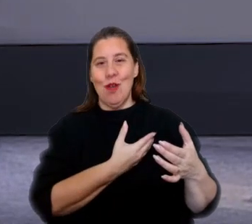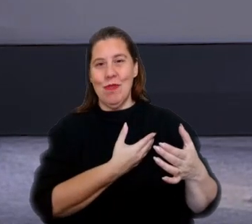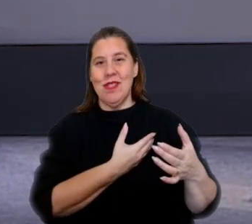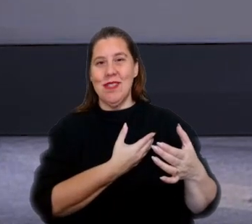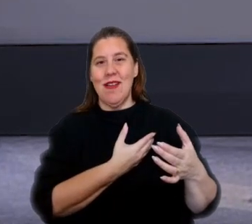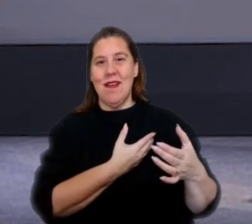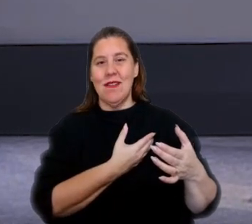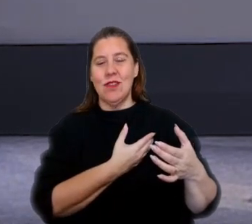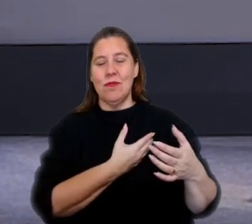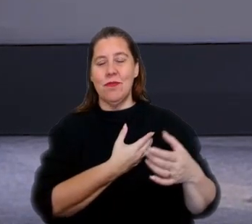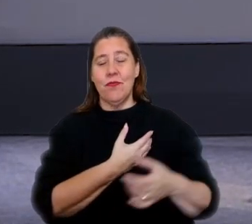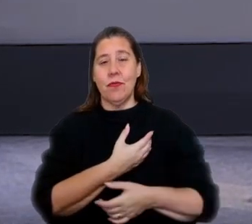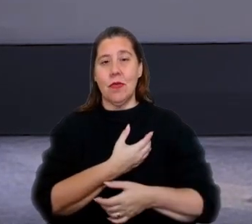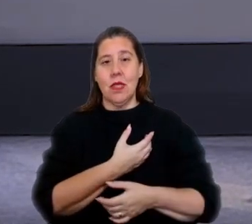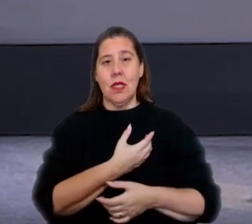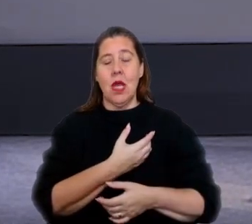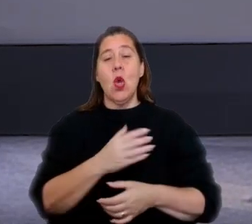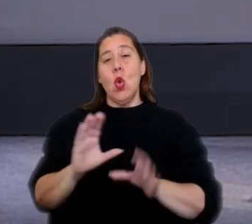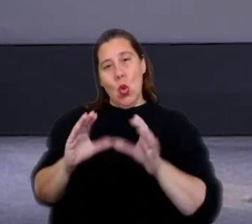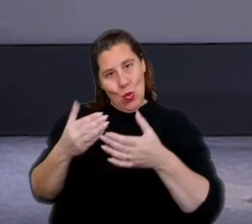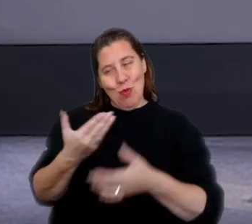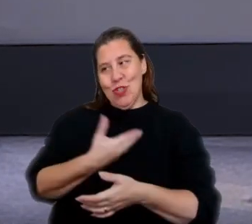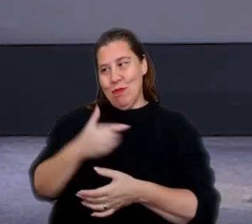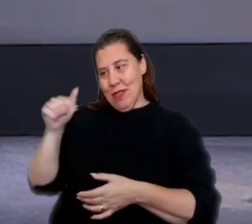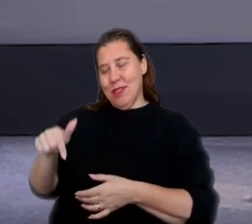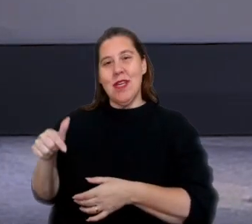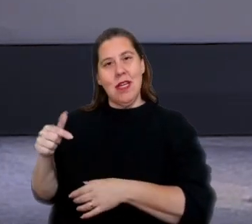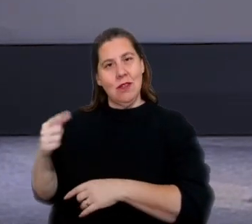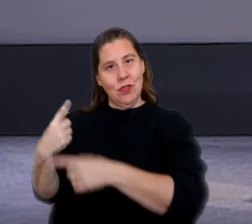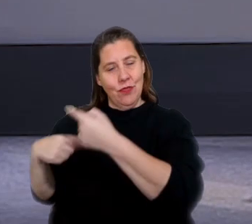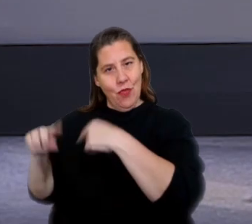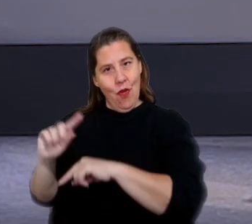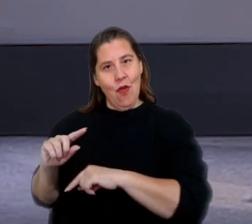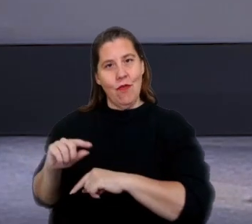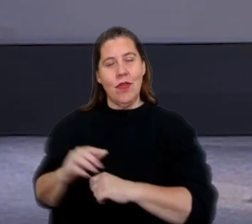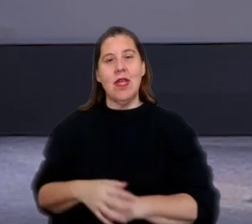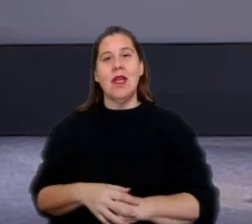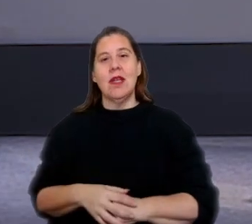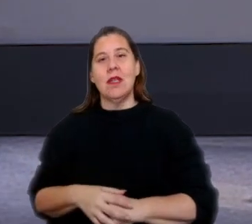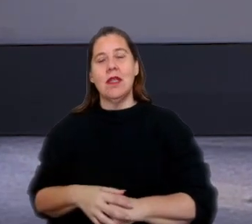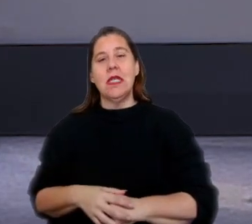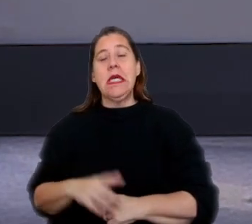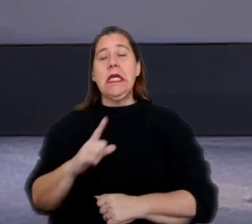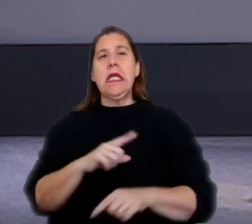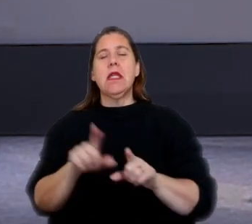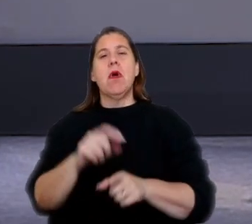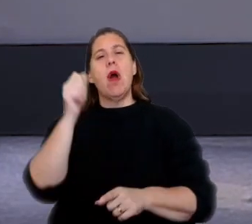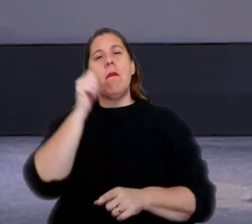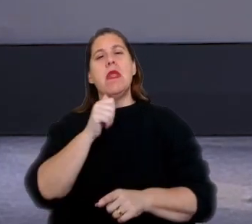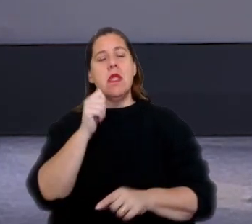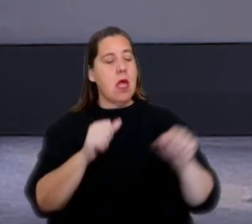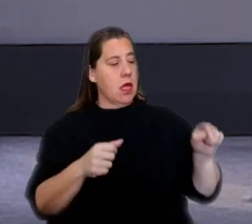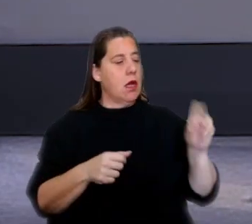desenvolvendo quando o Léo se afasta dele, né? Depois da morte, assim, tem até a figura de uma menina, né? Que o Léo, às vezes, segue ela com um olho,